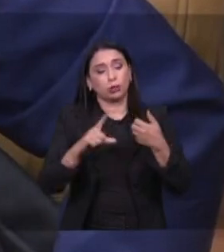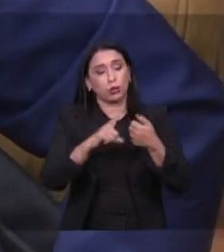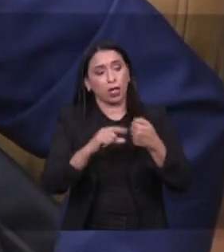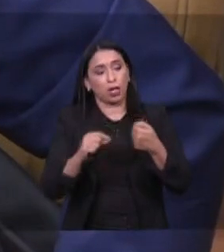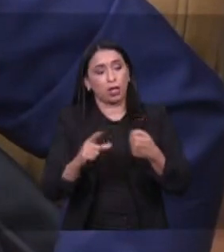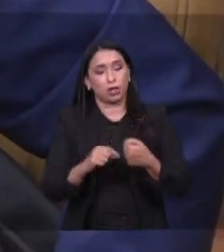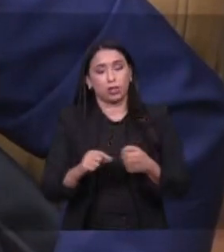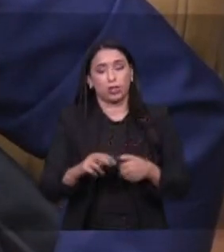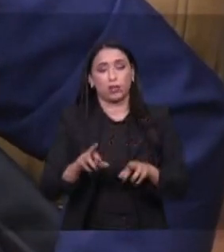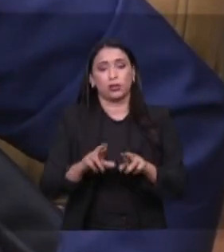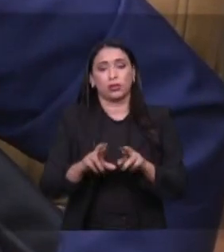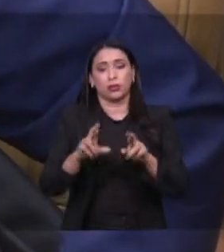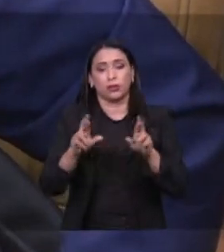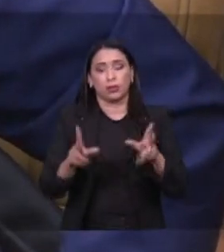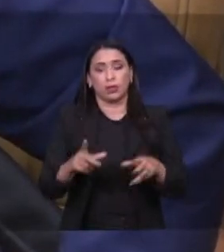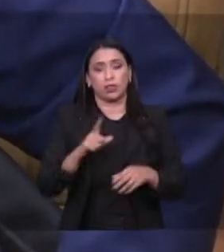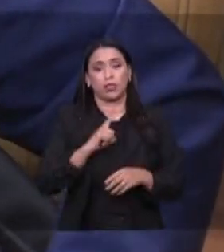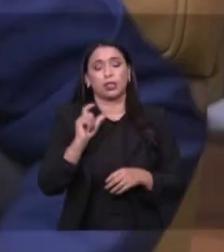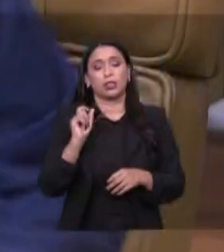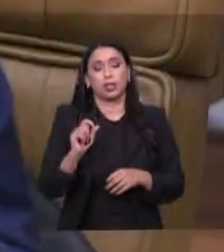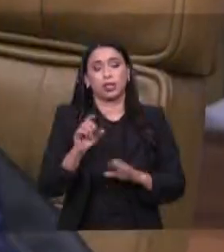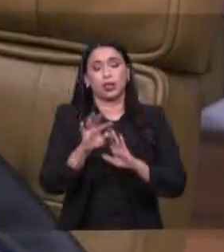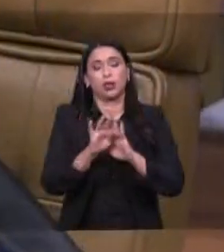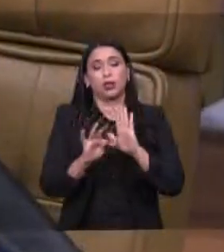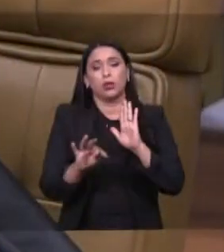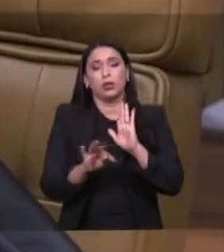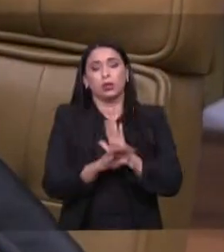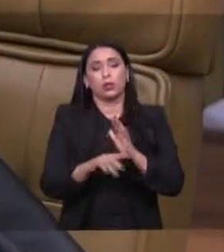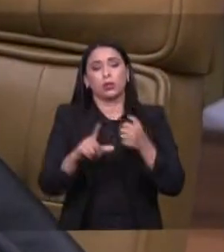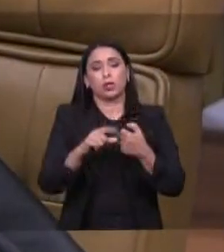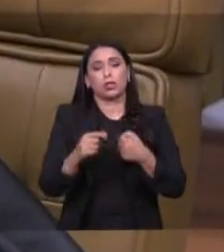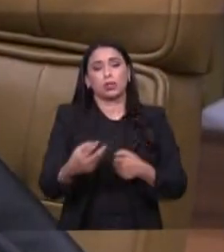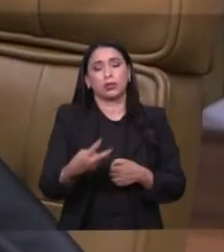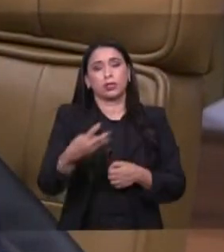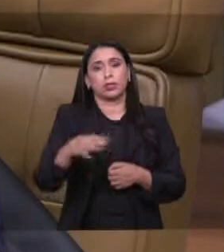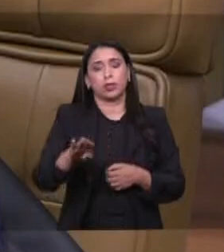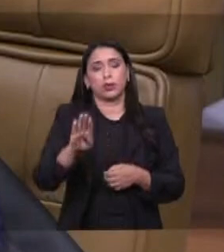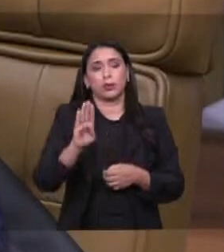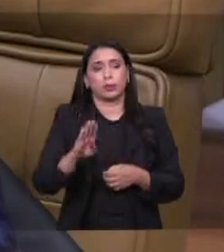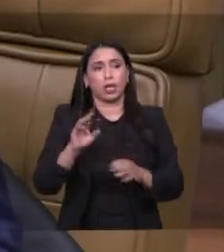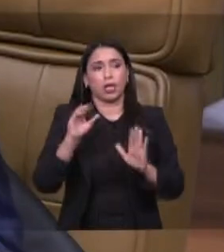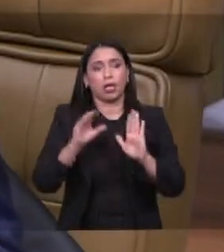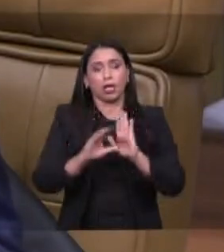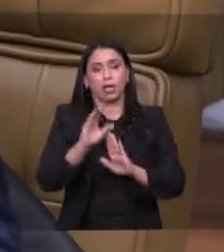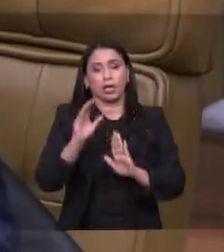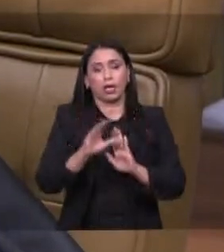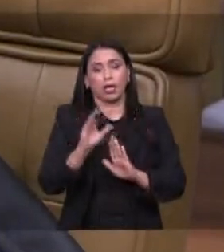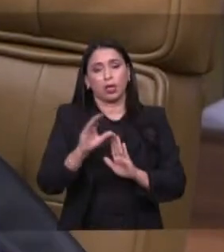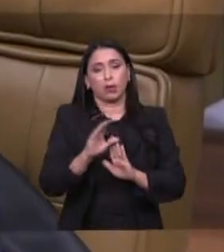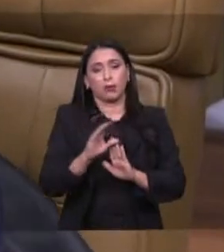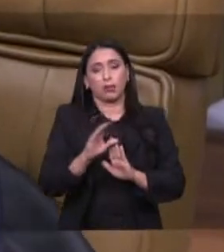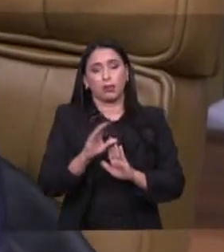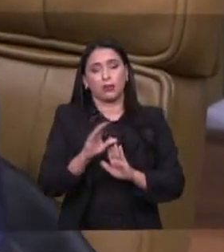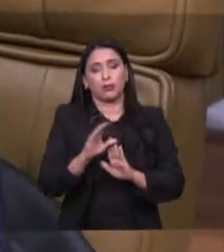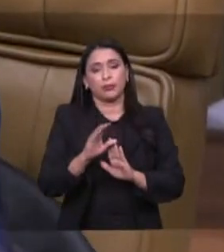dispositivos divergentes. Seria o artigo 3º-B caput, pelo que eu